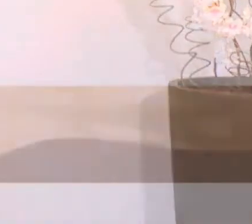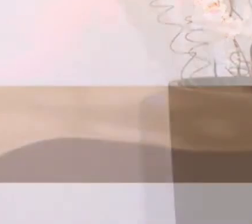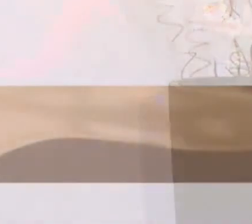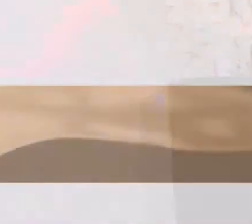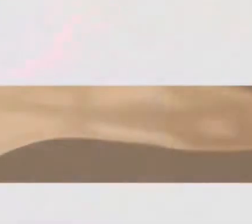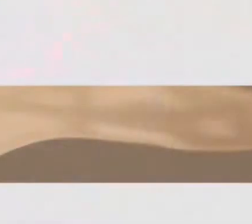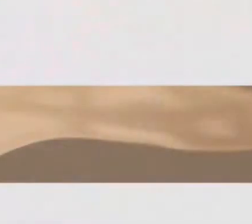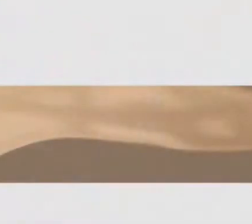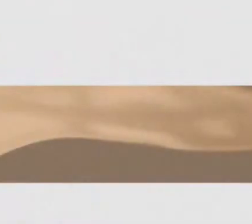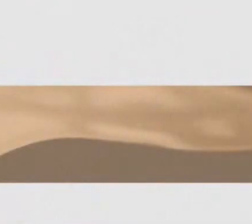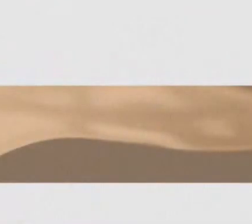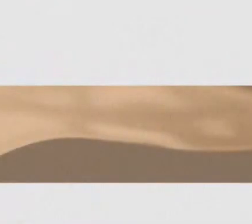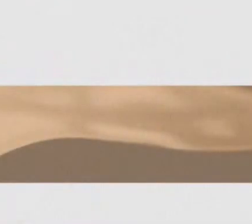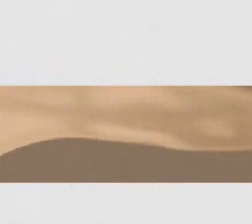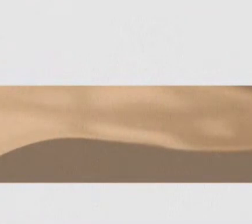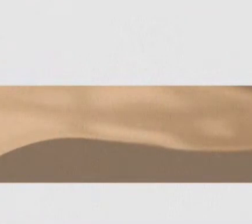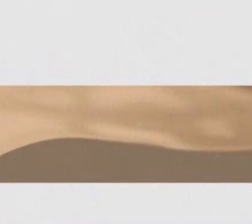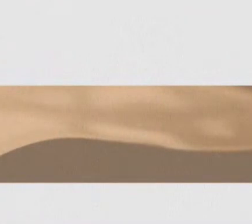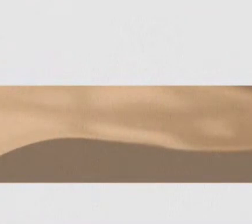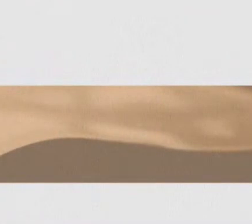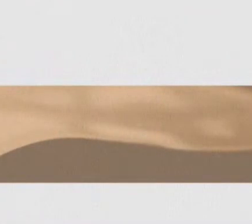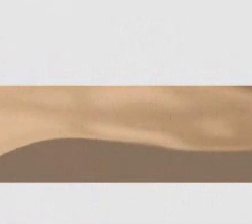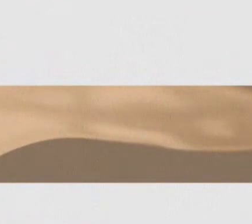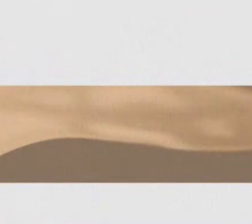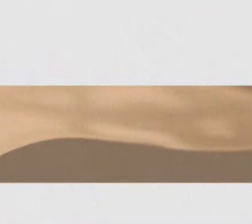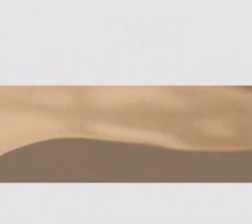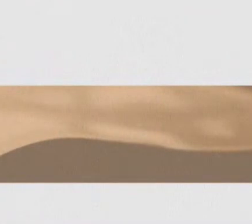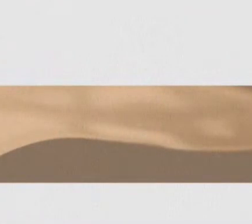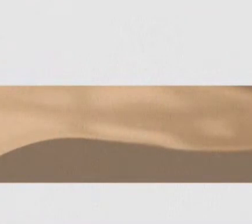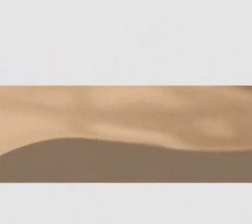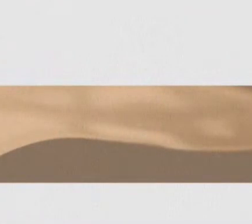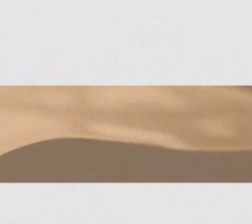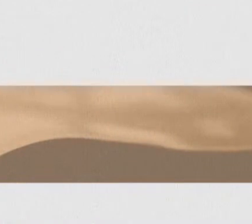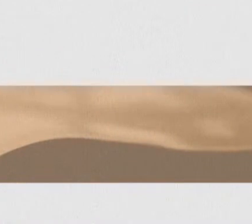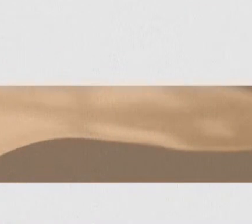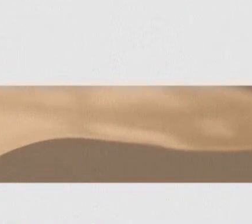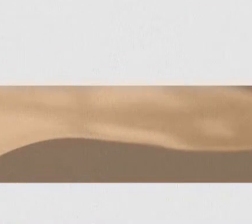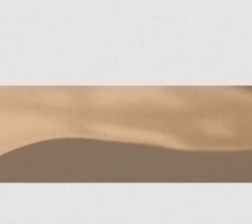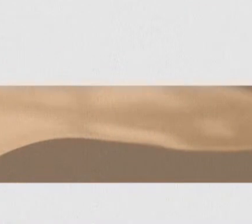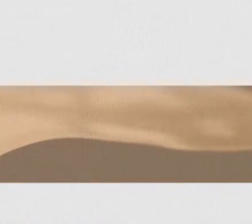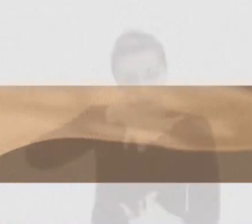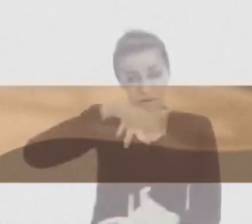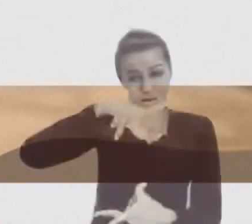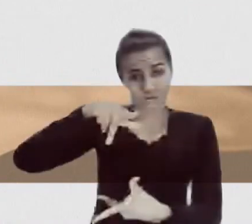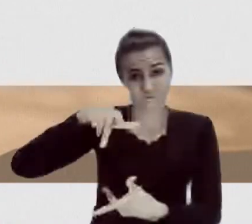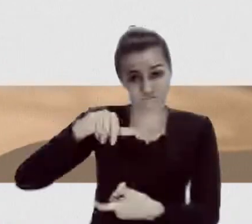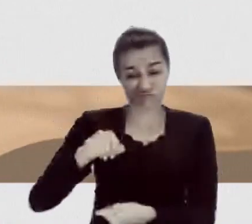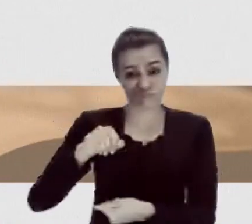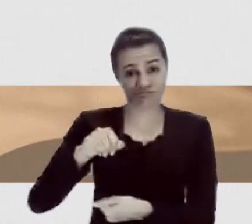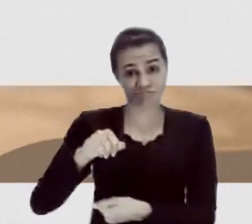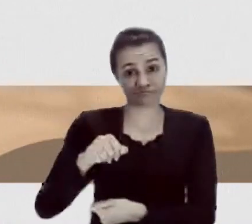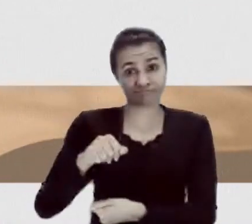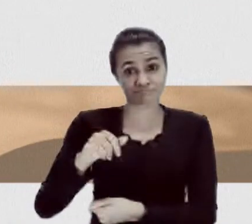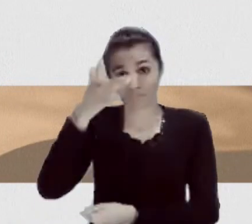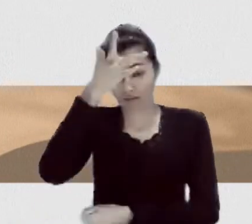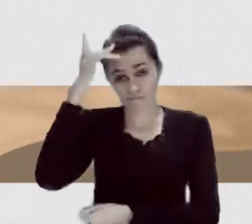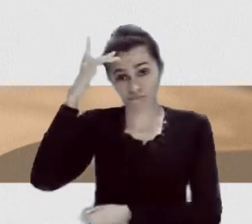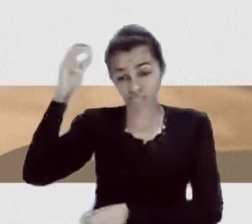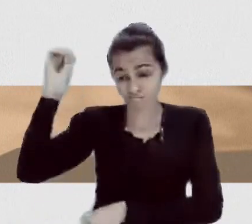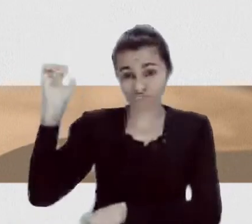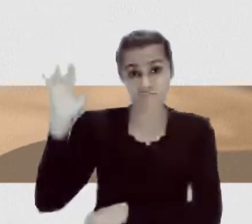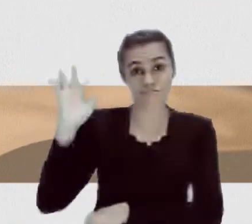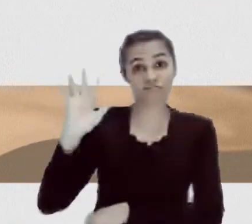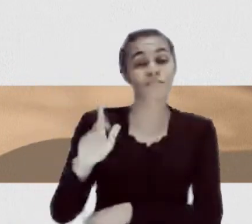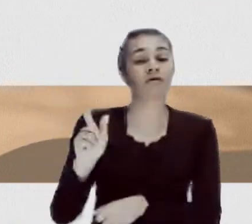Antes da criação, estava previsto que os salvos pela graça praticariam as boas obras